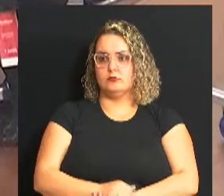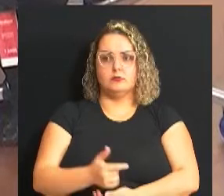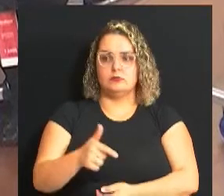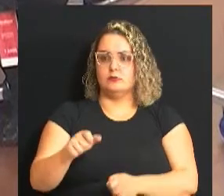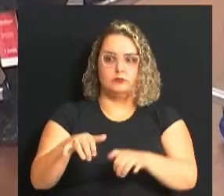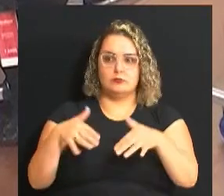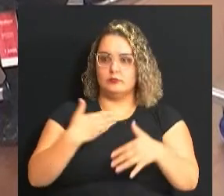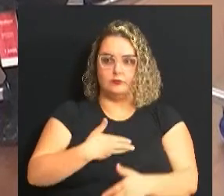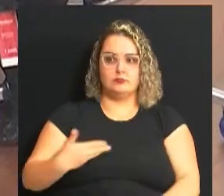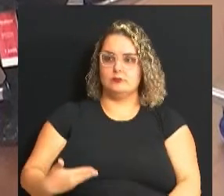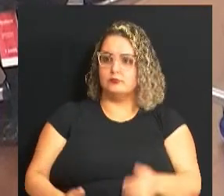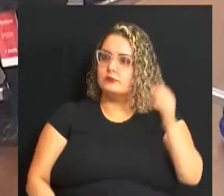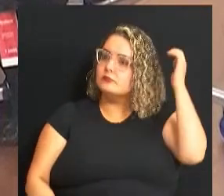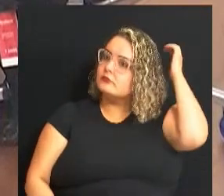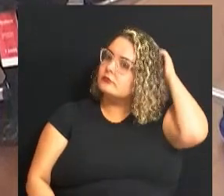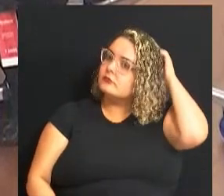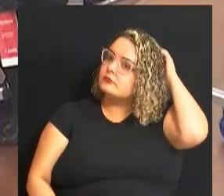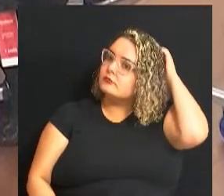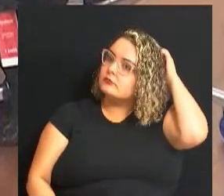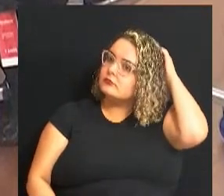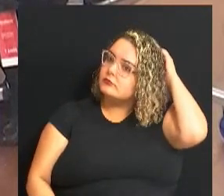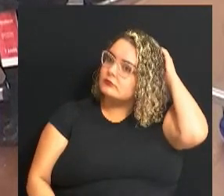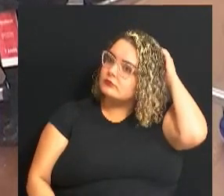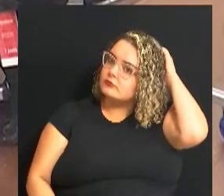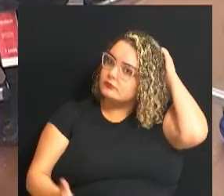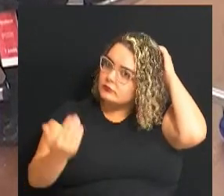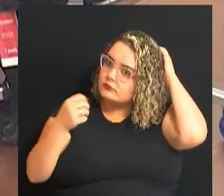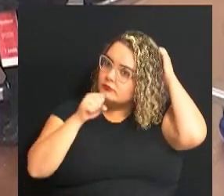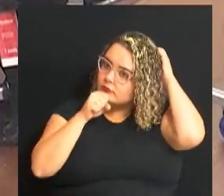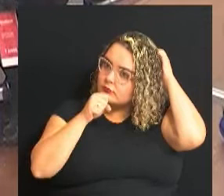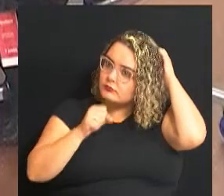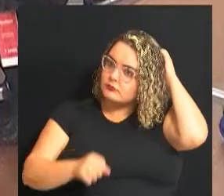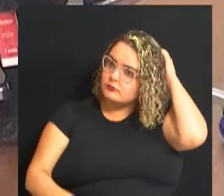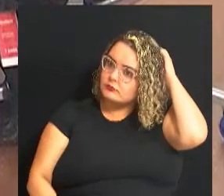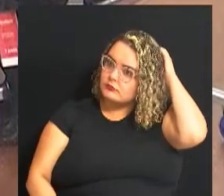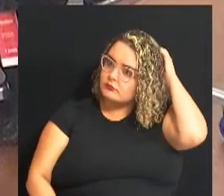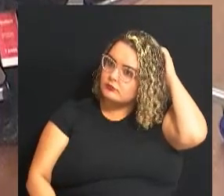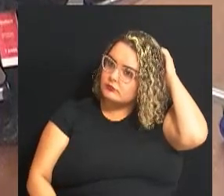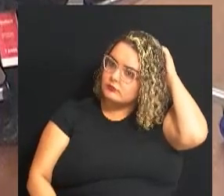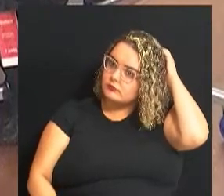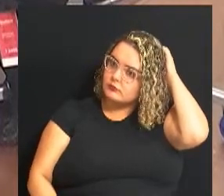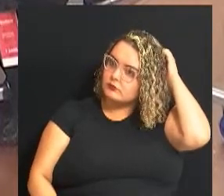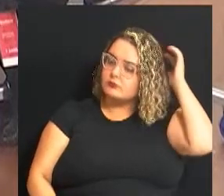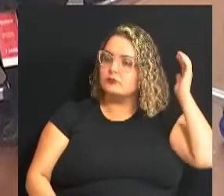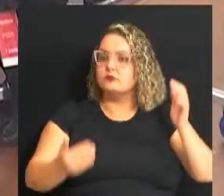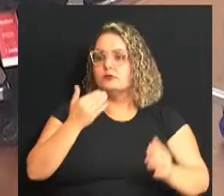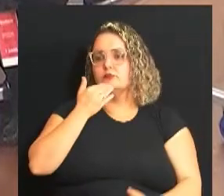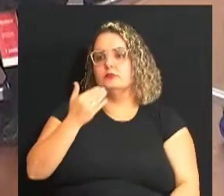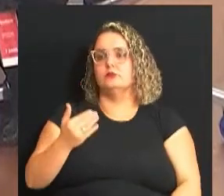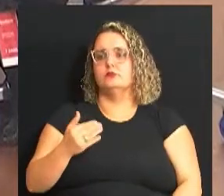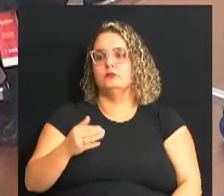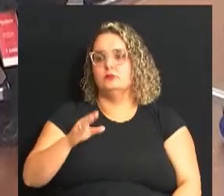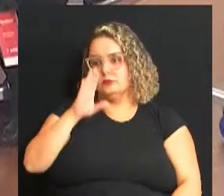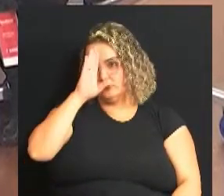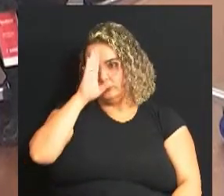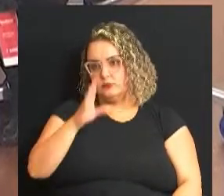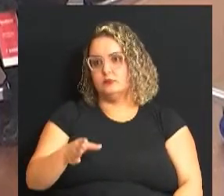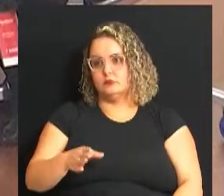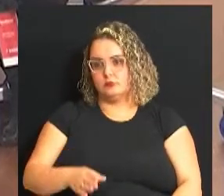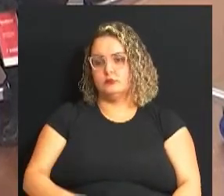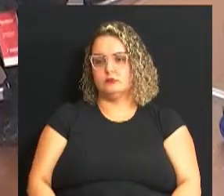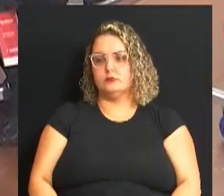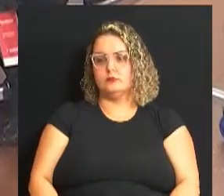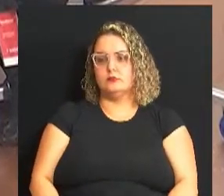bom? Mas, se você puder, vem até o microfone com a gente. Eu só queria pedir para você, para ser bem direto, tá? Tem